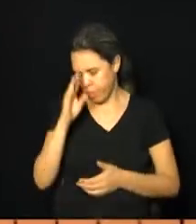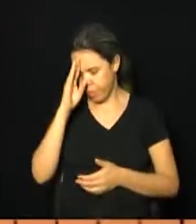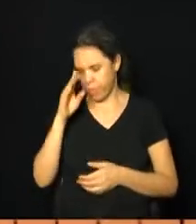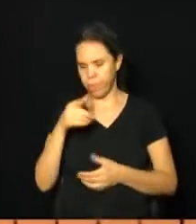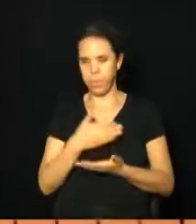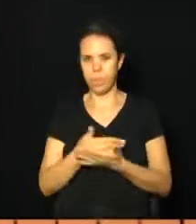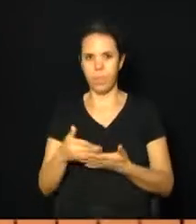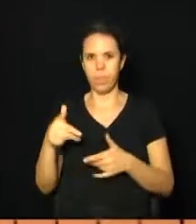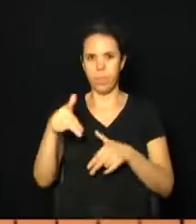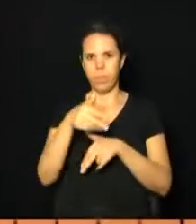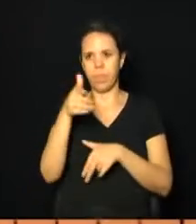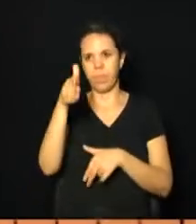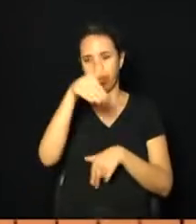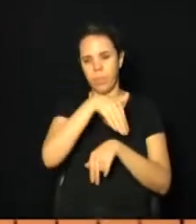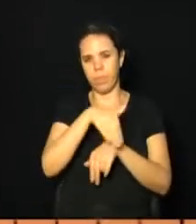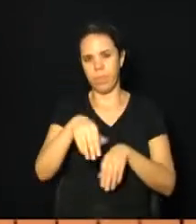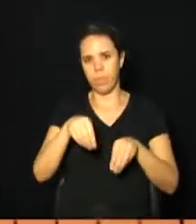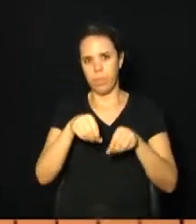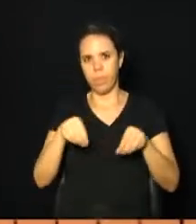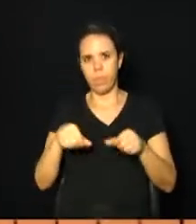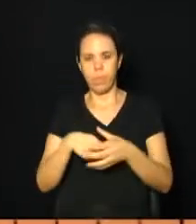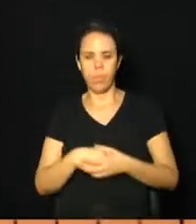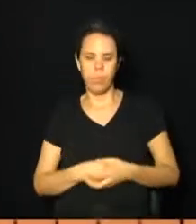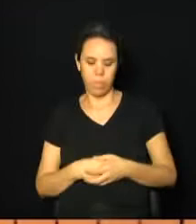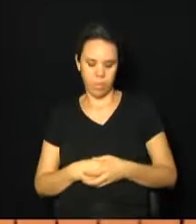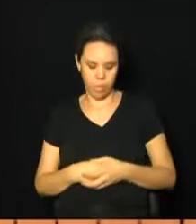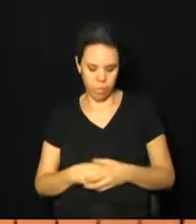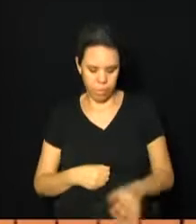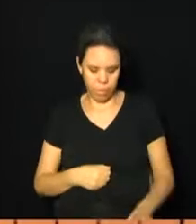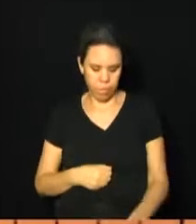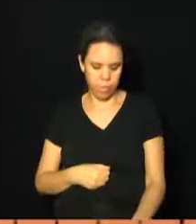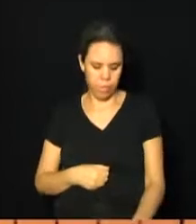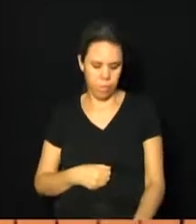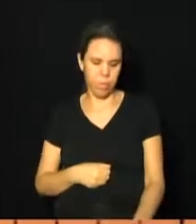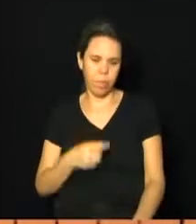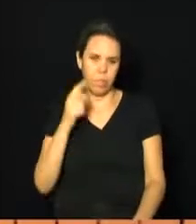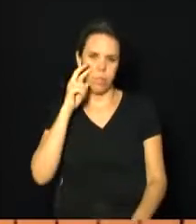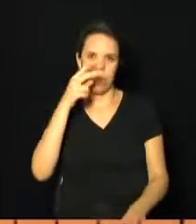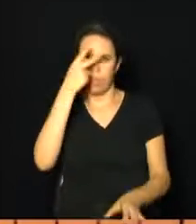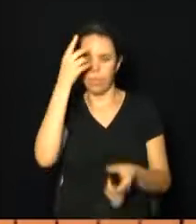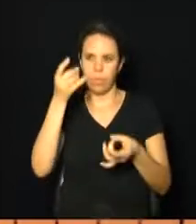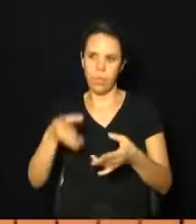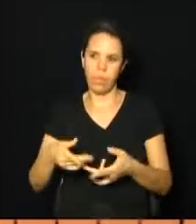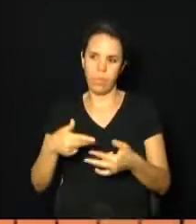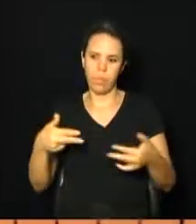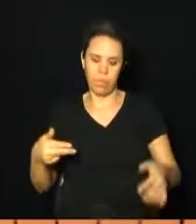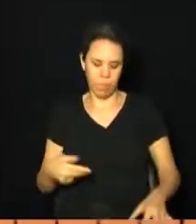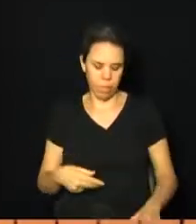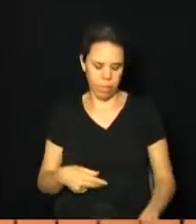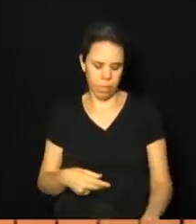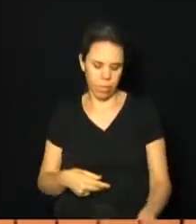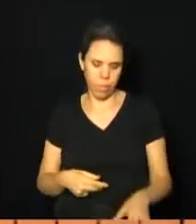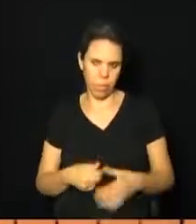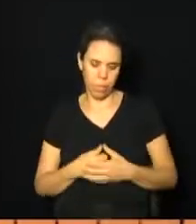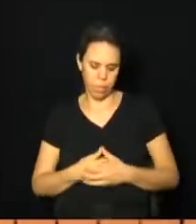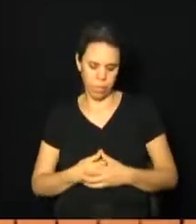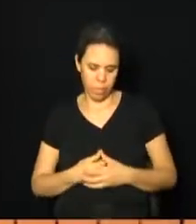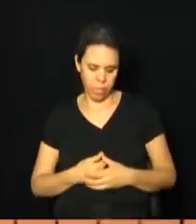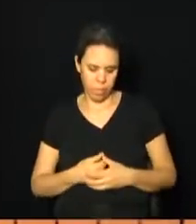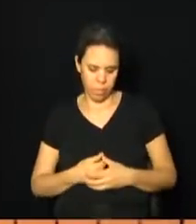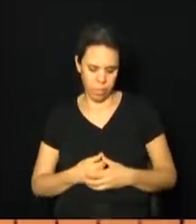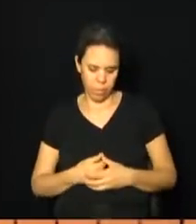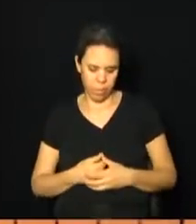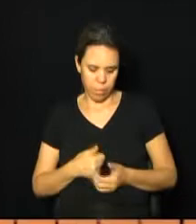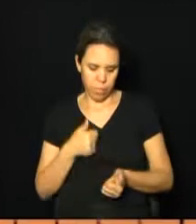você começa a andar nas estradas de terra e tudo mais, você começa a ver o pessoal descartando muita coisa por ali,